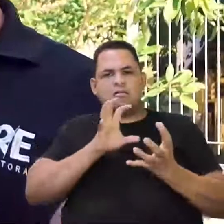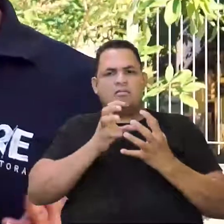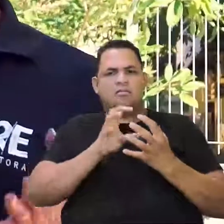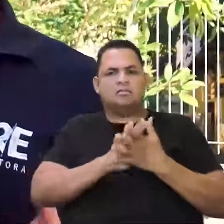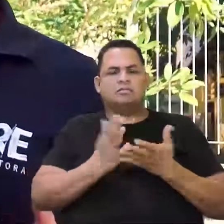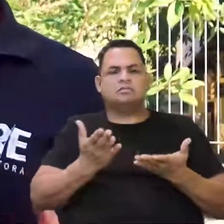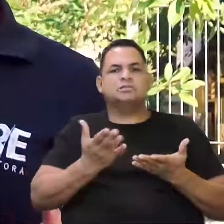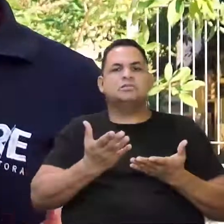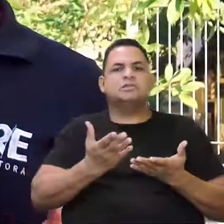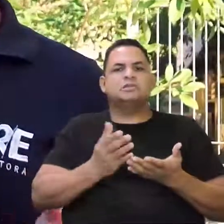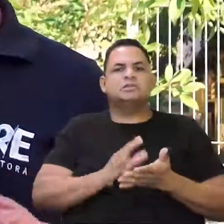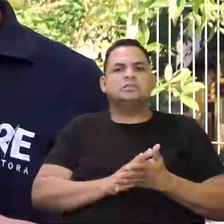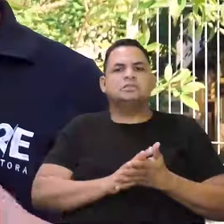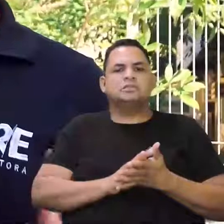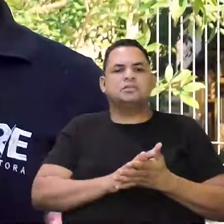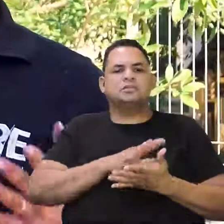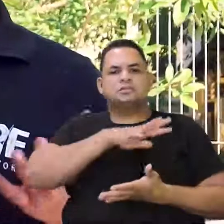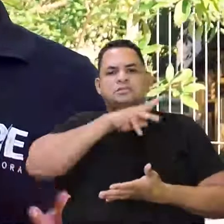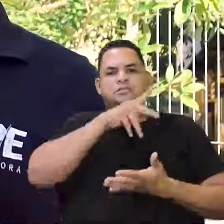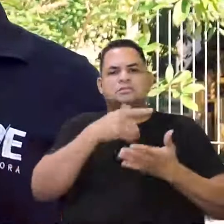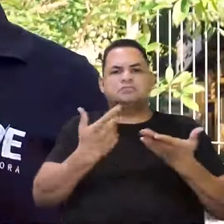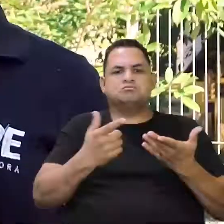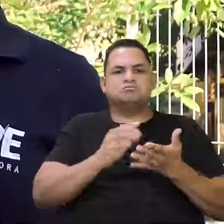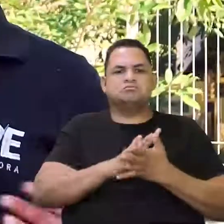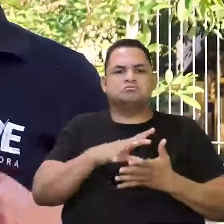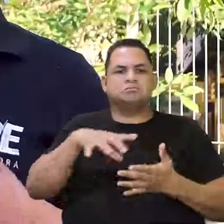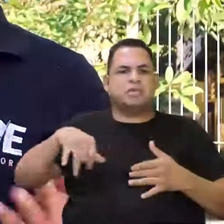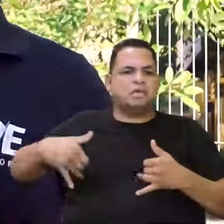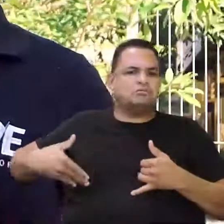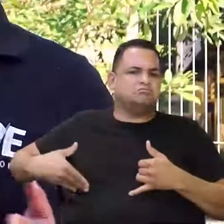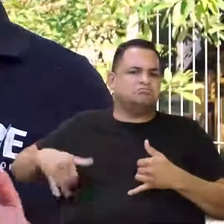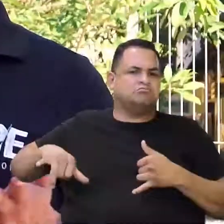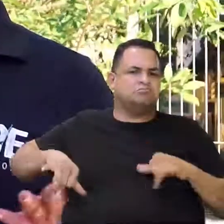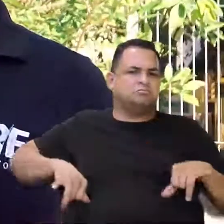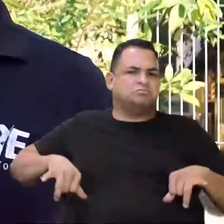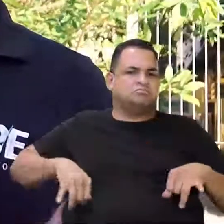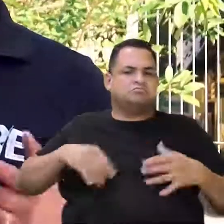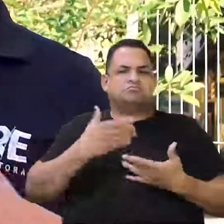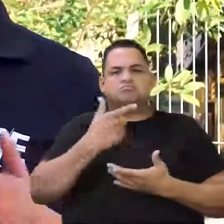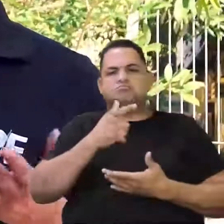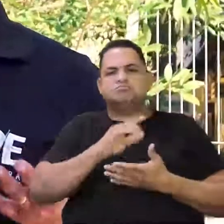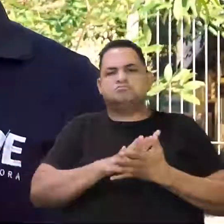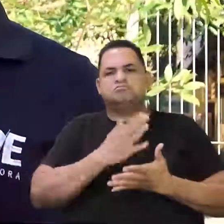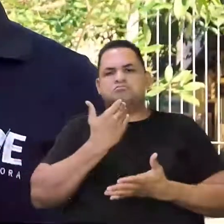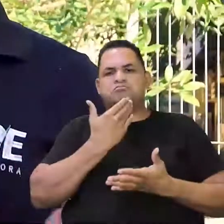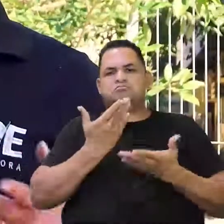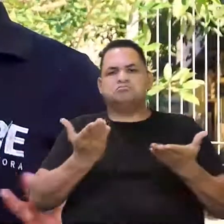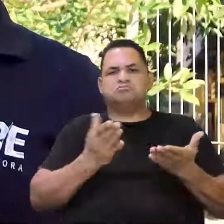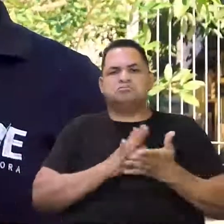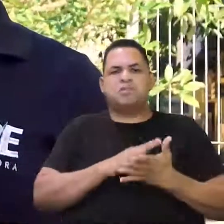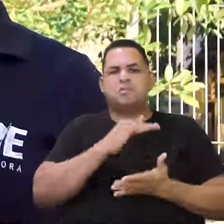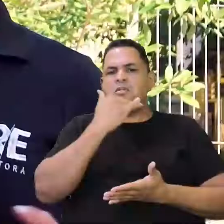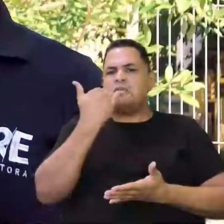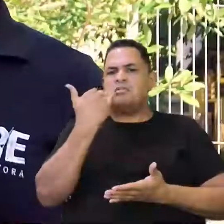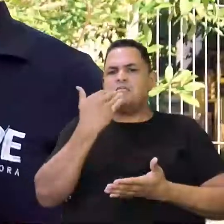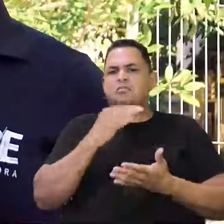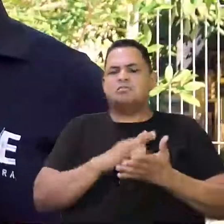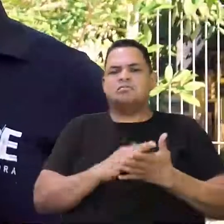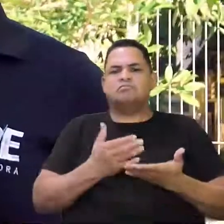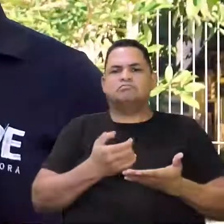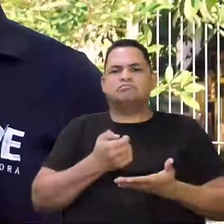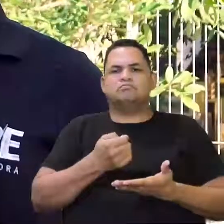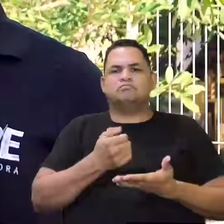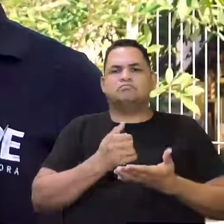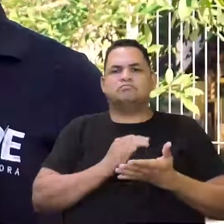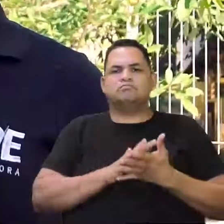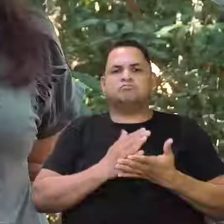habitat natural, esses animais têm sofrido sem alimentos e muitos não resistem, acabam morrendo, chegando a quase a